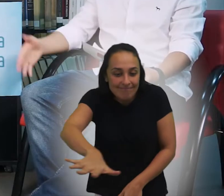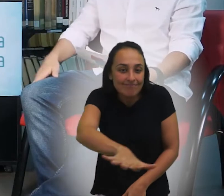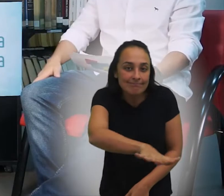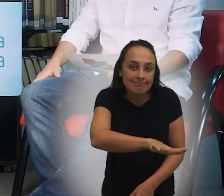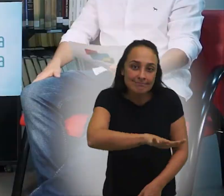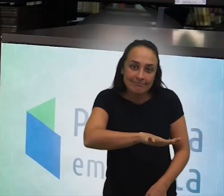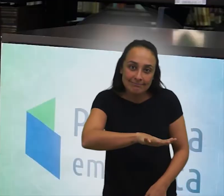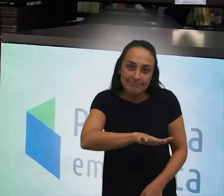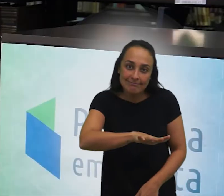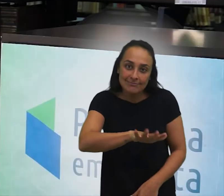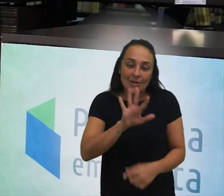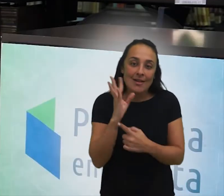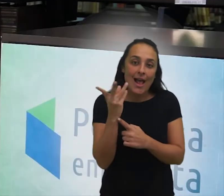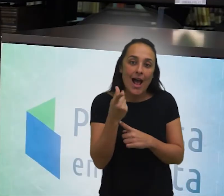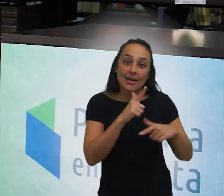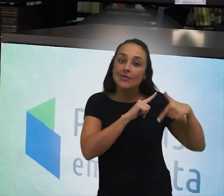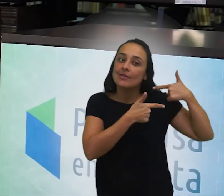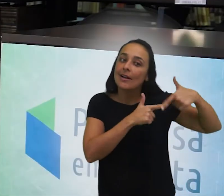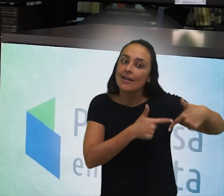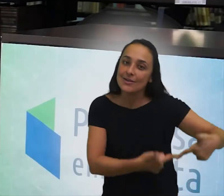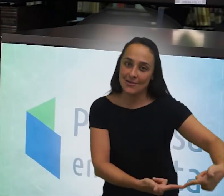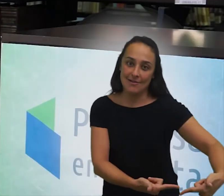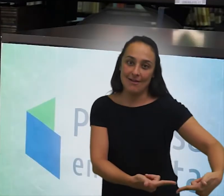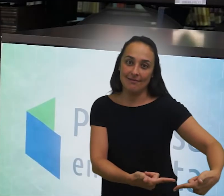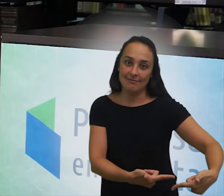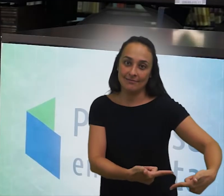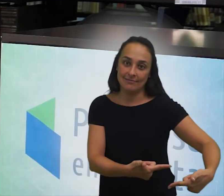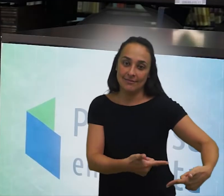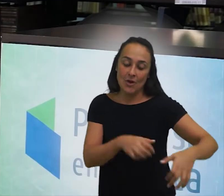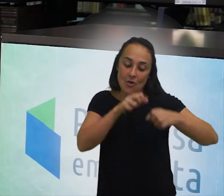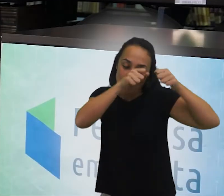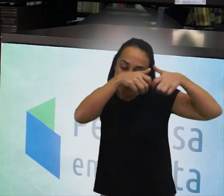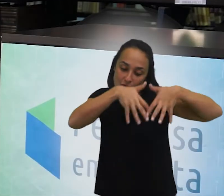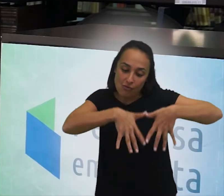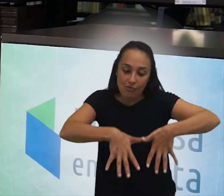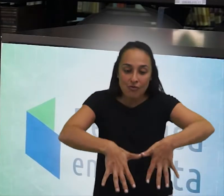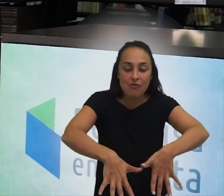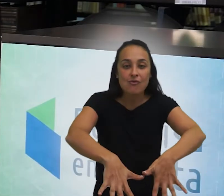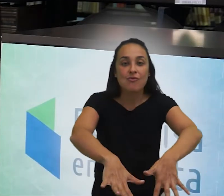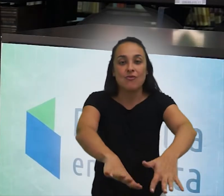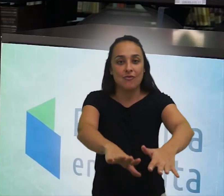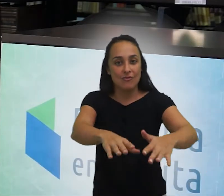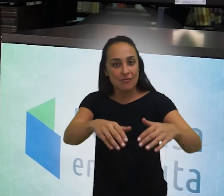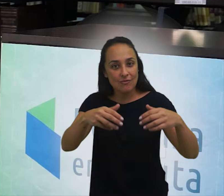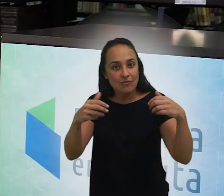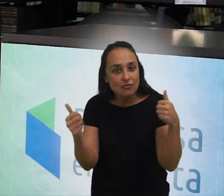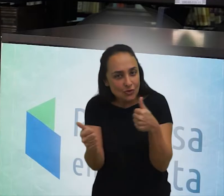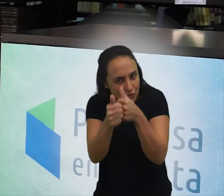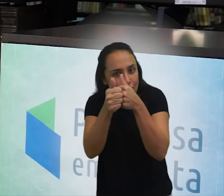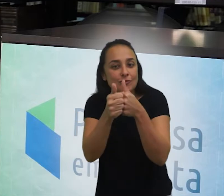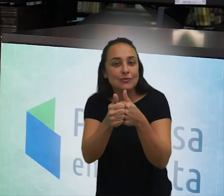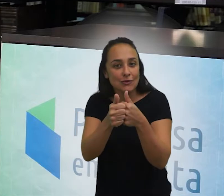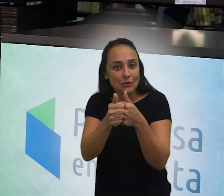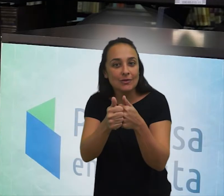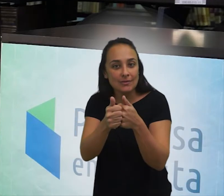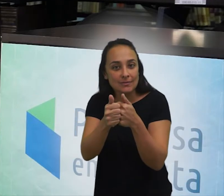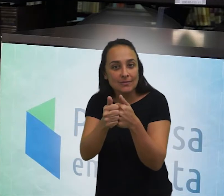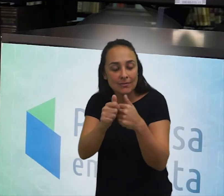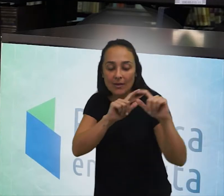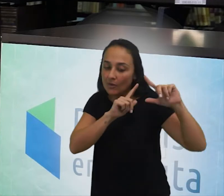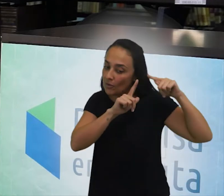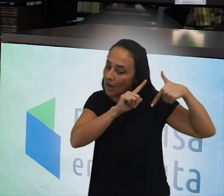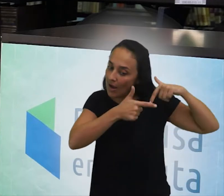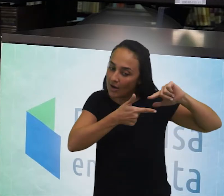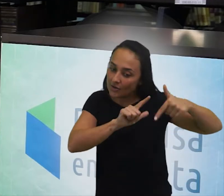disseminando e se inserindo, inclusive se costuma falar, se usa o conceito pós-mídia arte ou pós-internet,